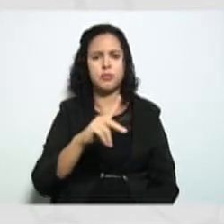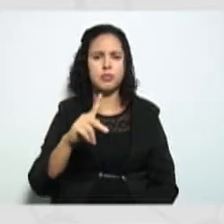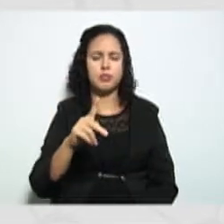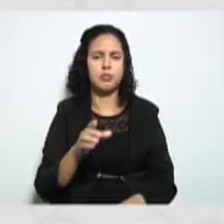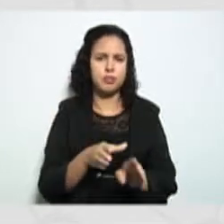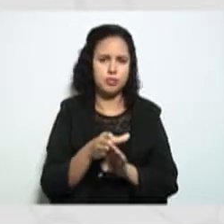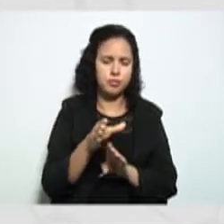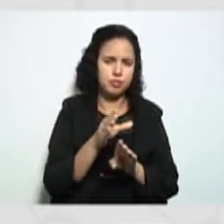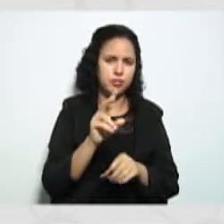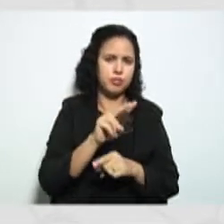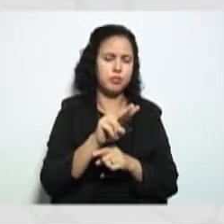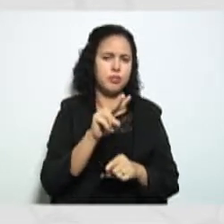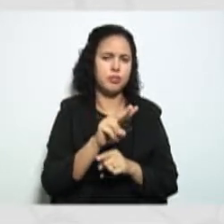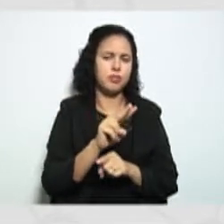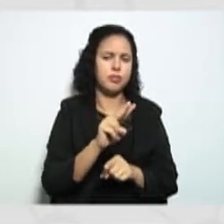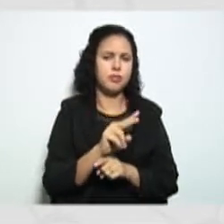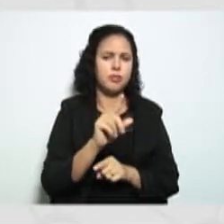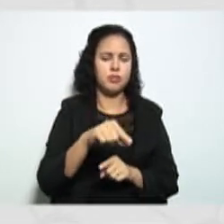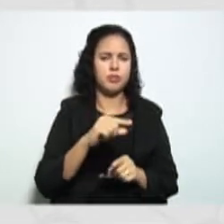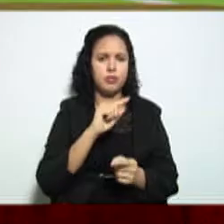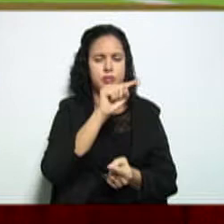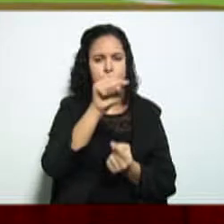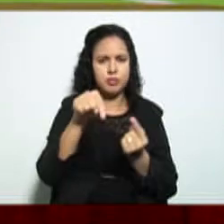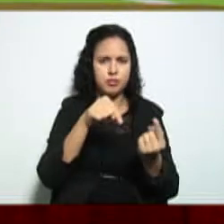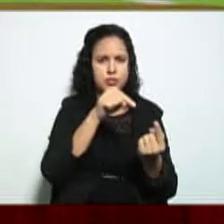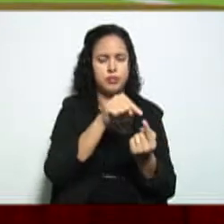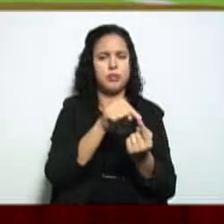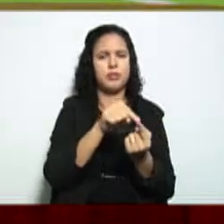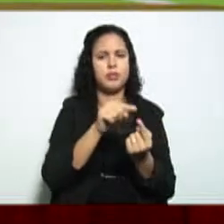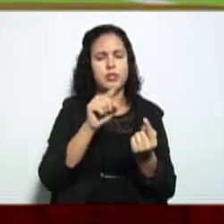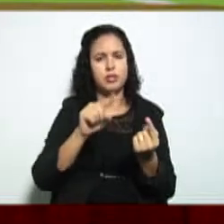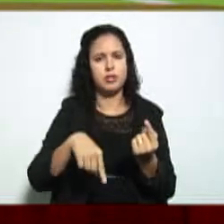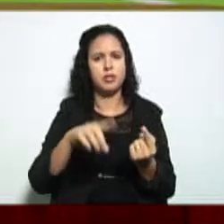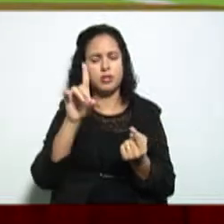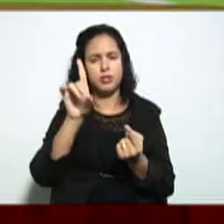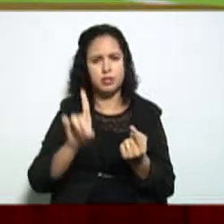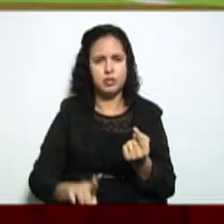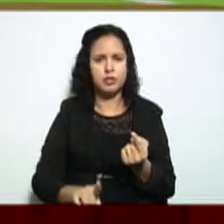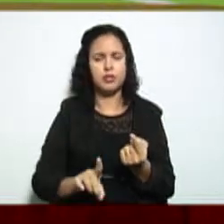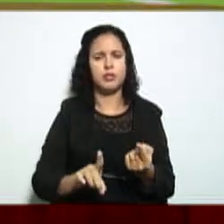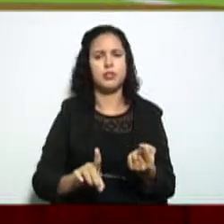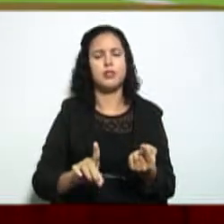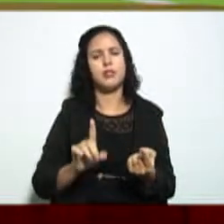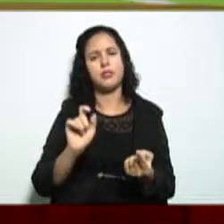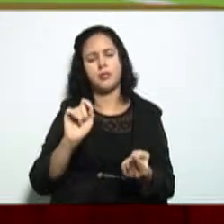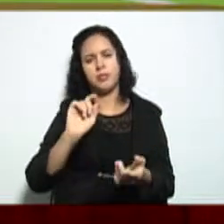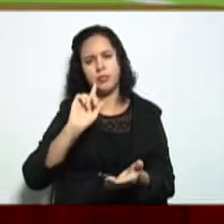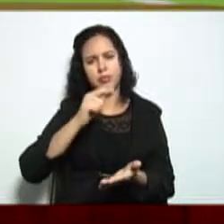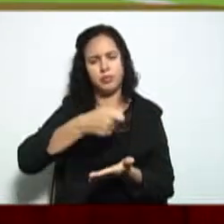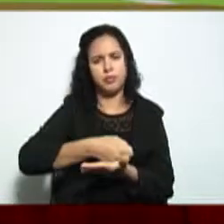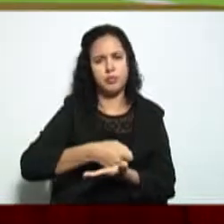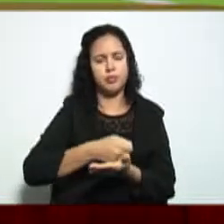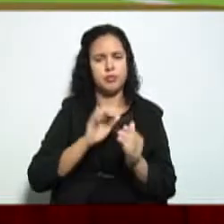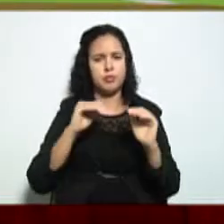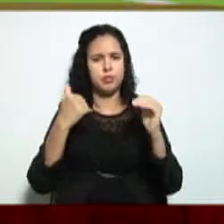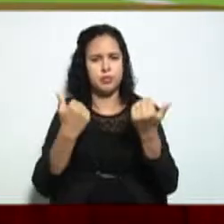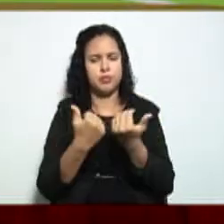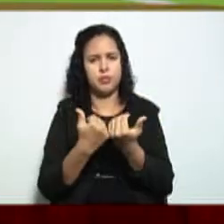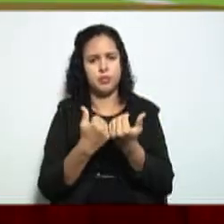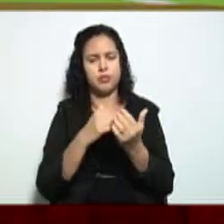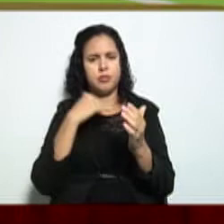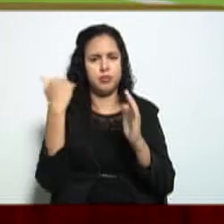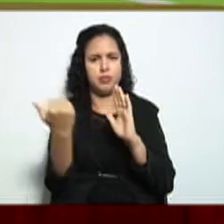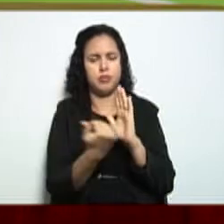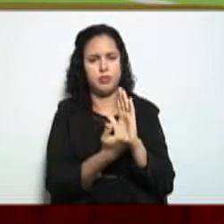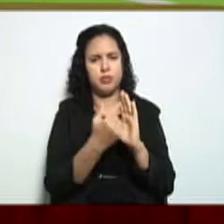por cooperados também, cuja finalidade é garantir que os direitos e as decisões da Assembleia sejam cumpridas. Então, assim é